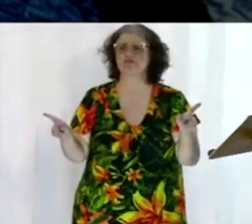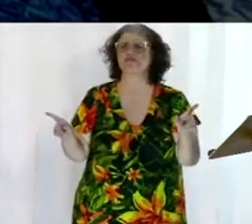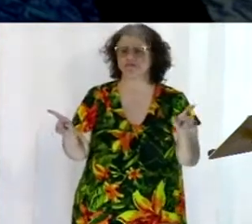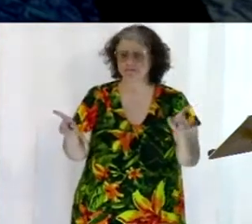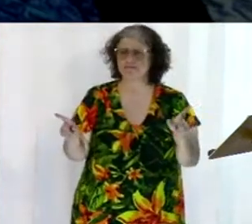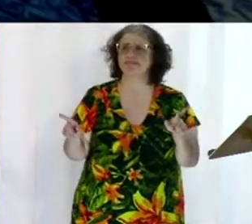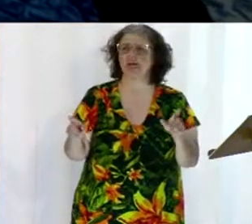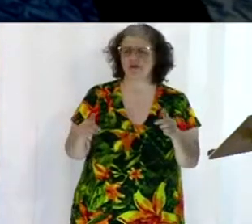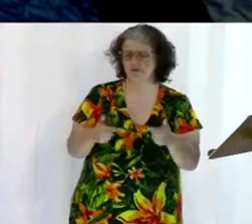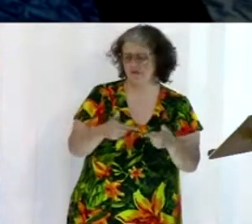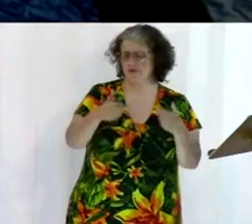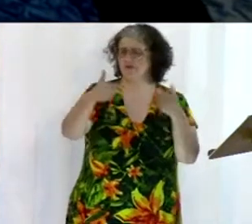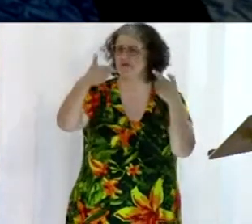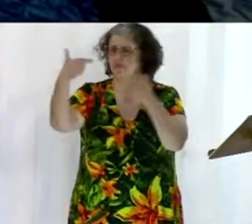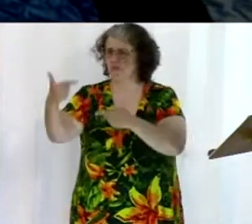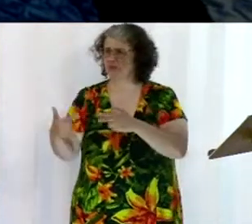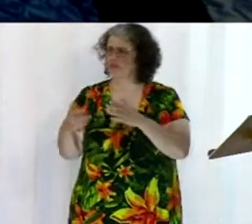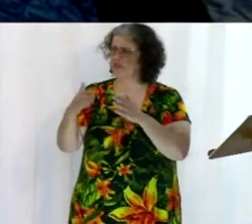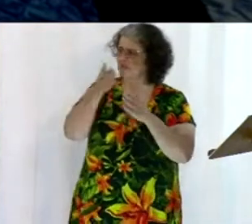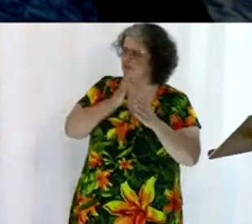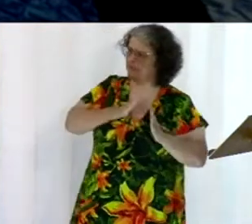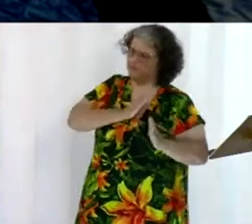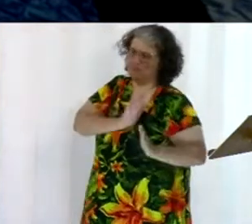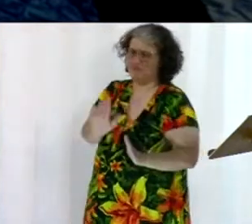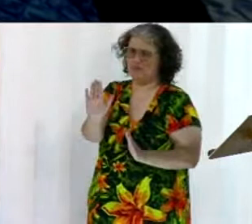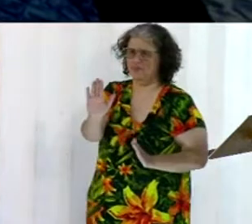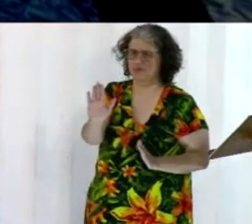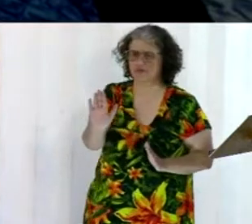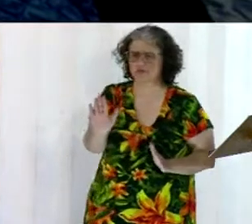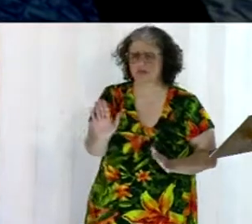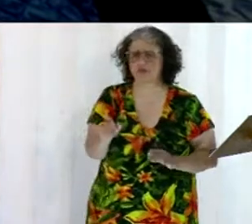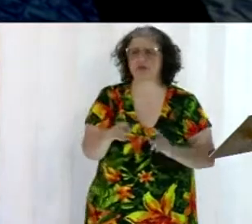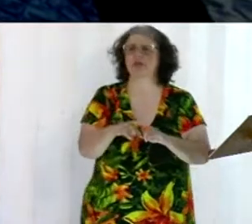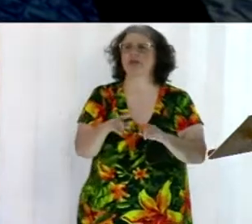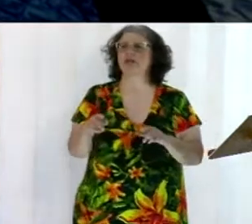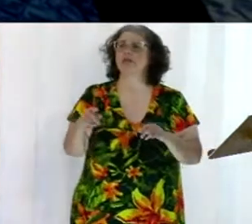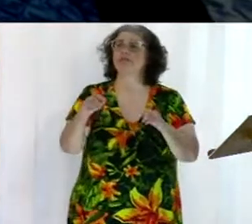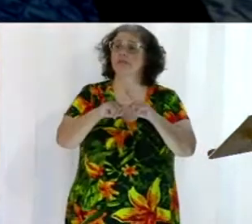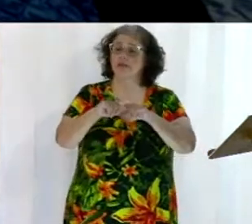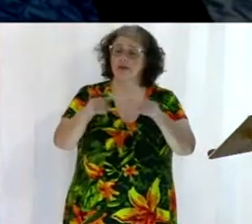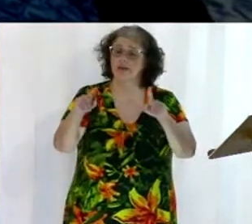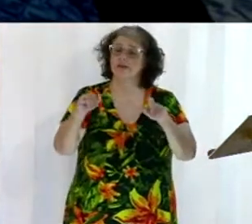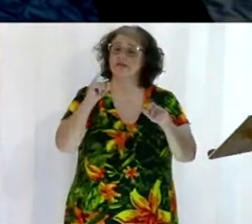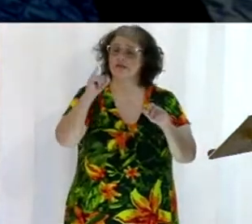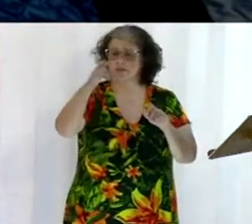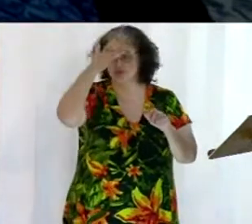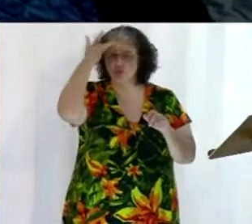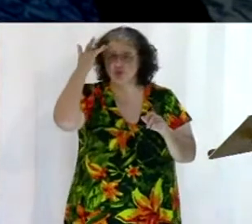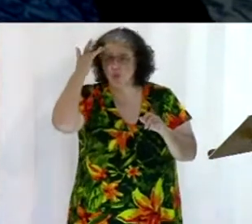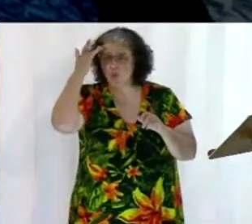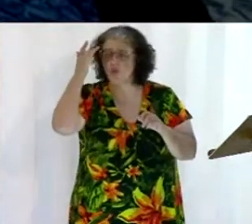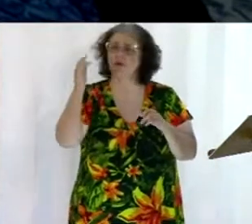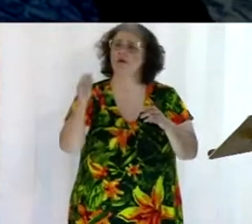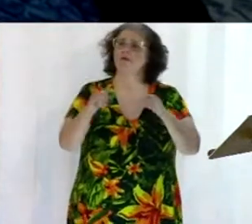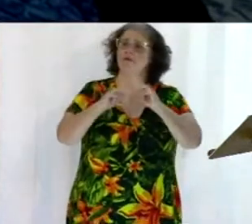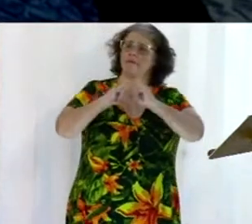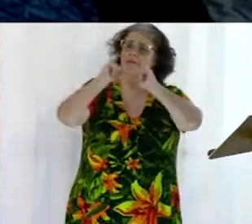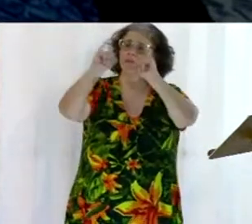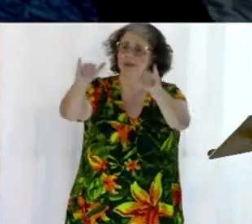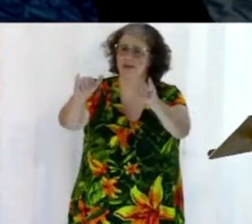agora repito, se alguém vos prega evangelho que vá além daquele que